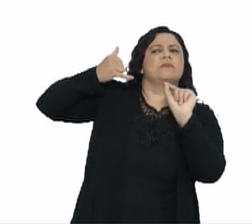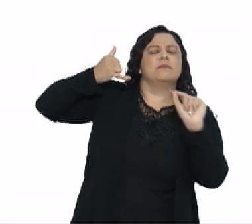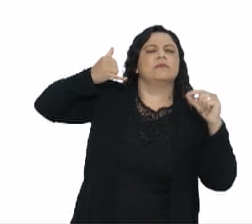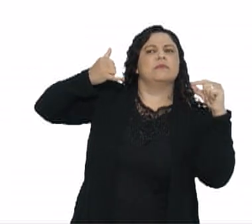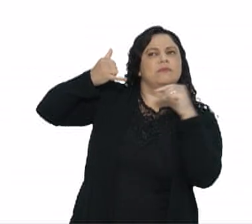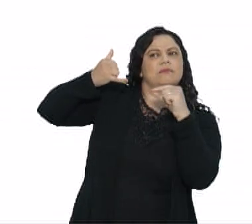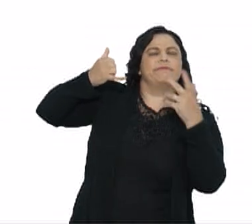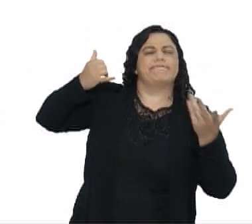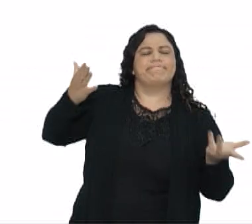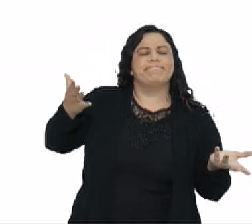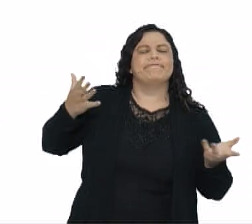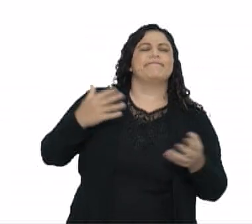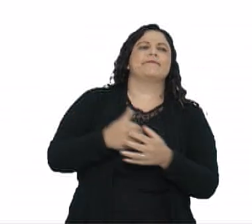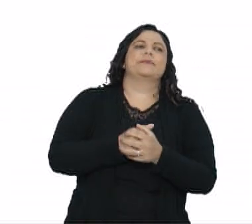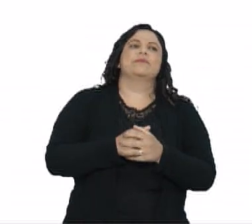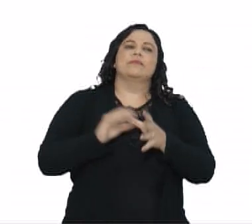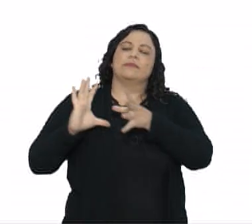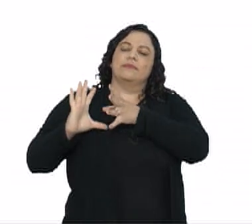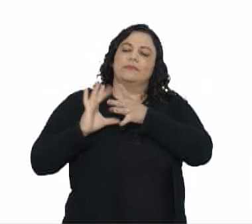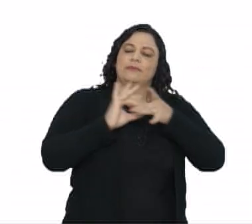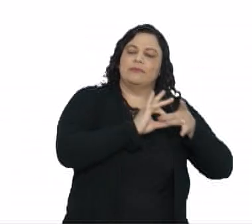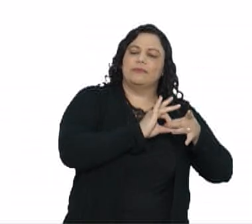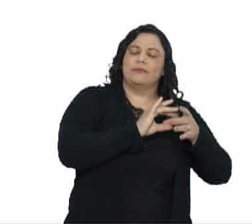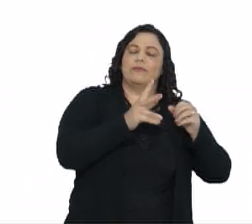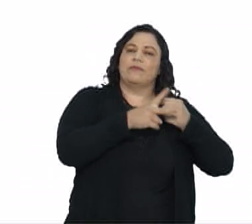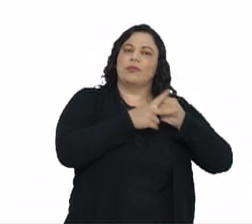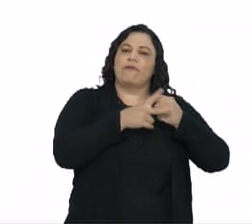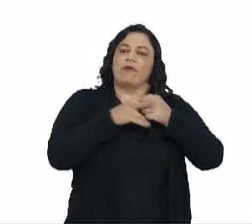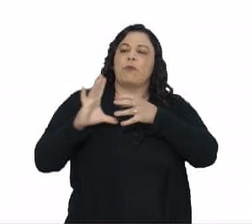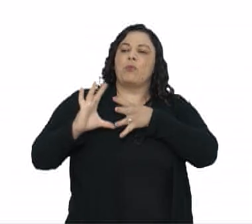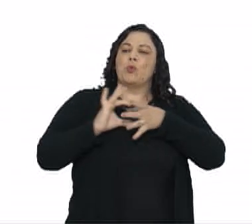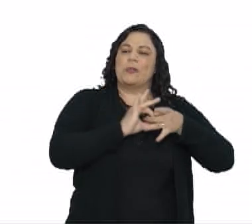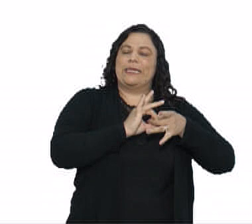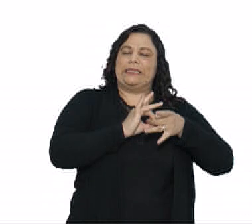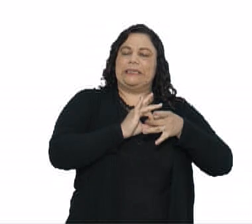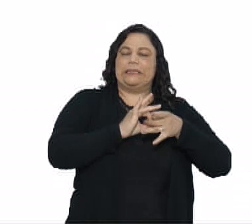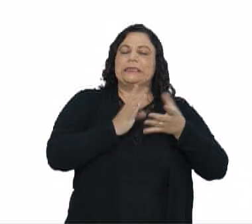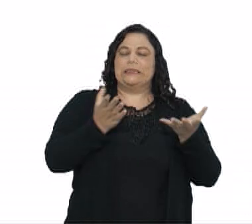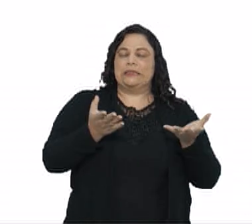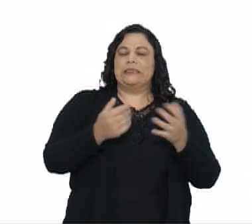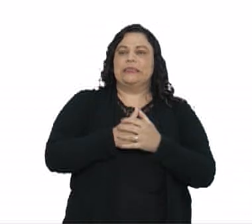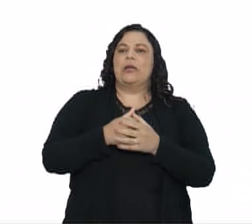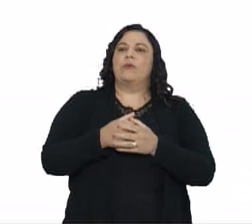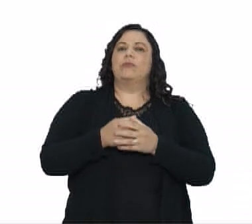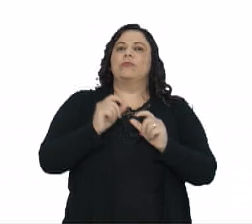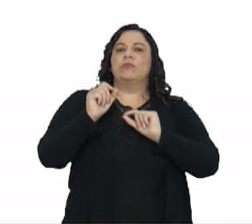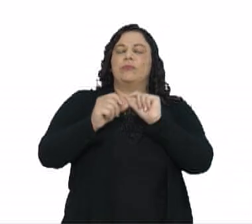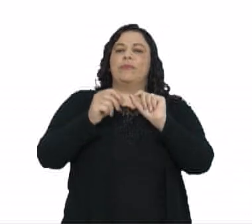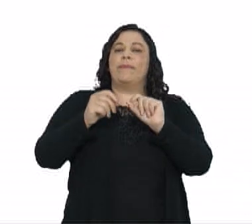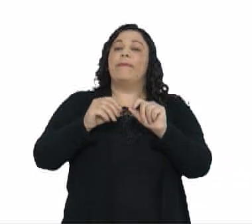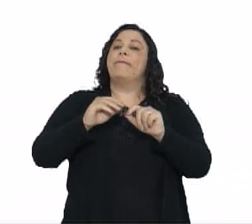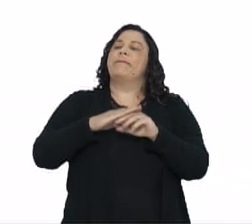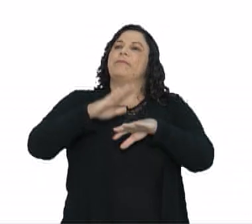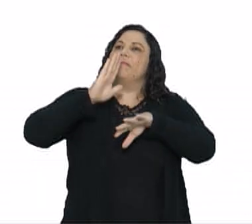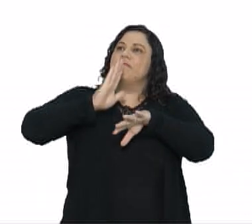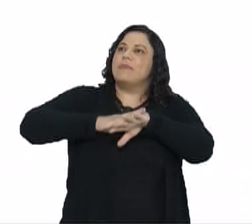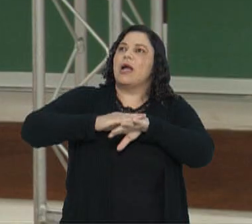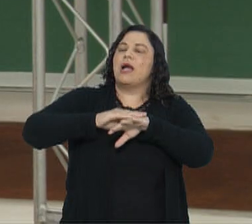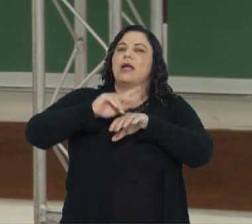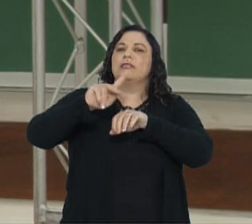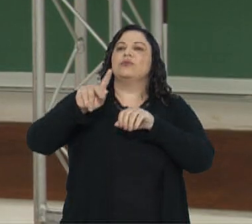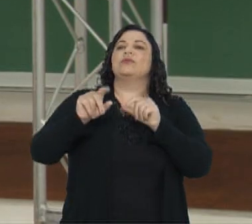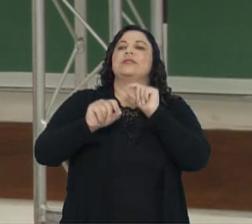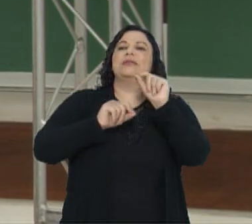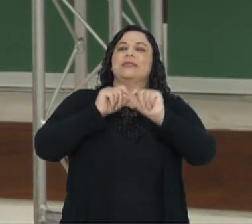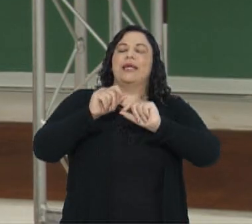verbo intransitivo ou verbo de ligação flexionado na terceira pessoa do singular, mais o pronome se, né? Que